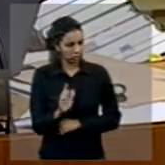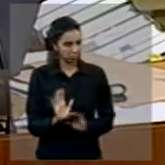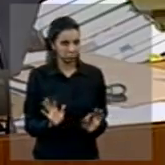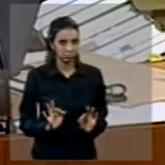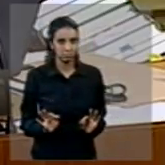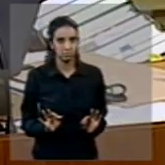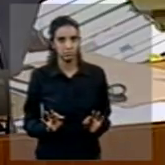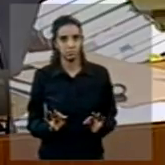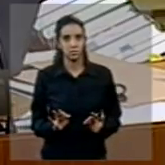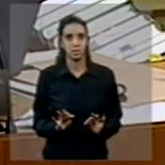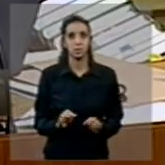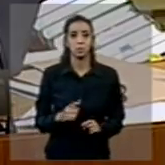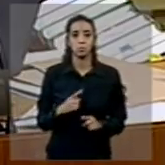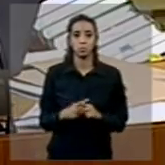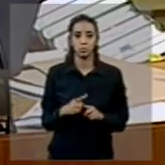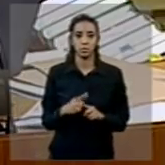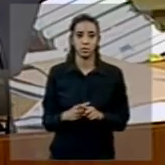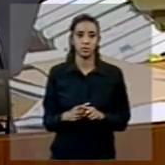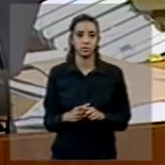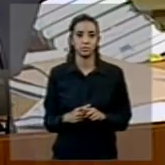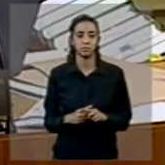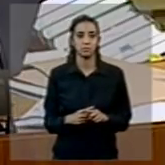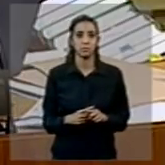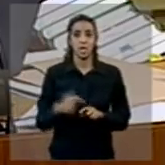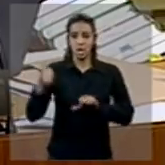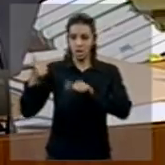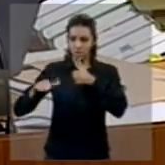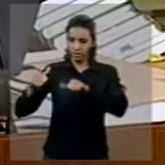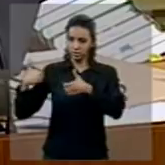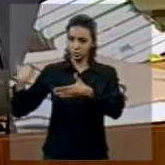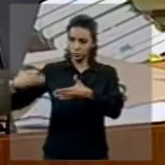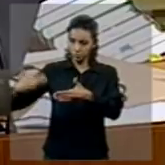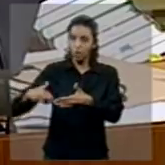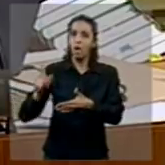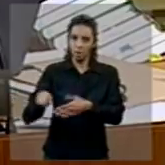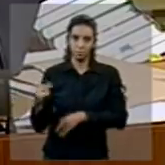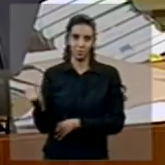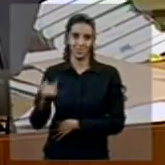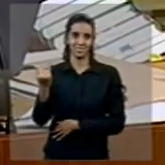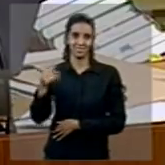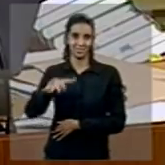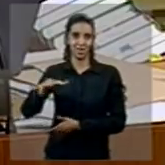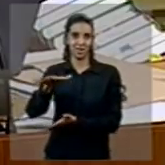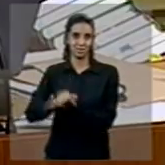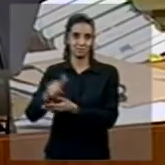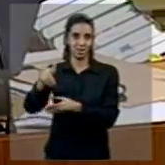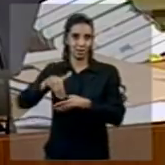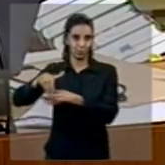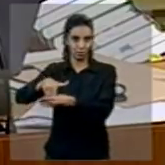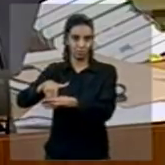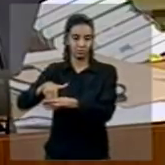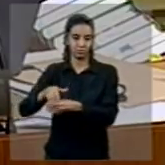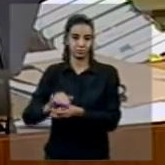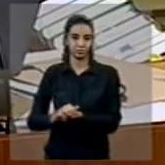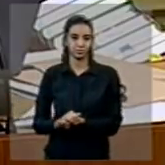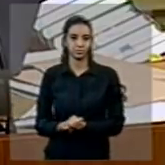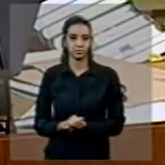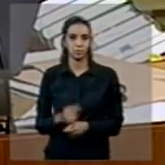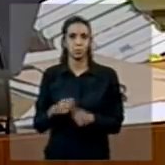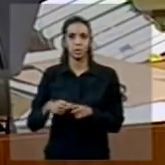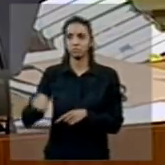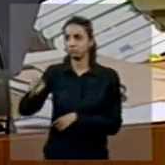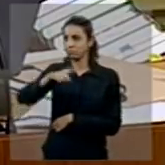a importância de proceder-se à revisão periódica do cadastro eleitoral, que, conforme apontado por vários